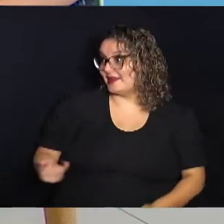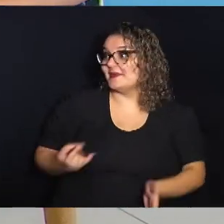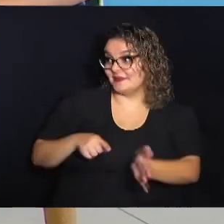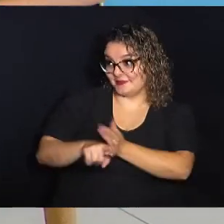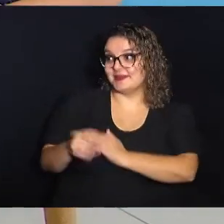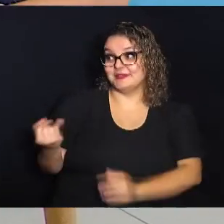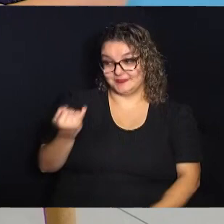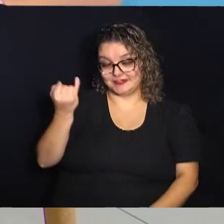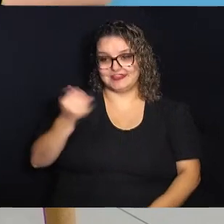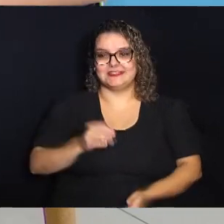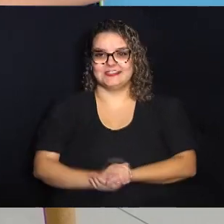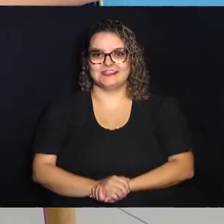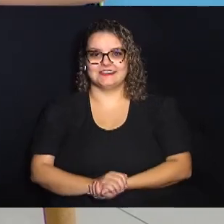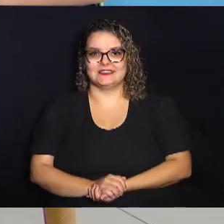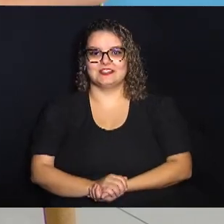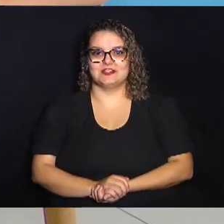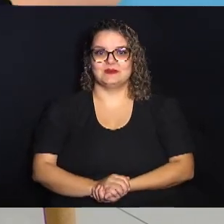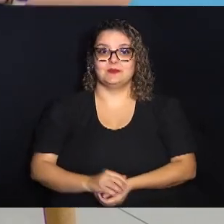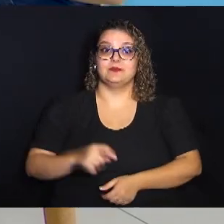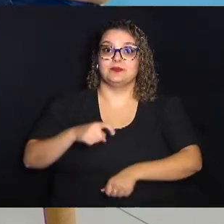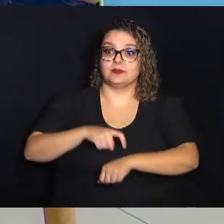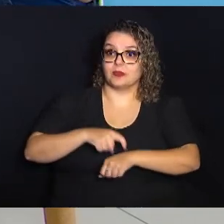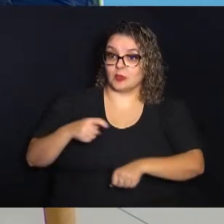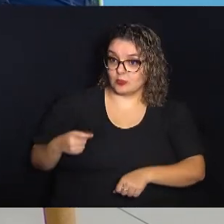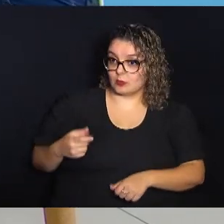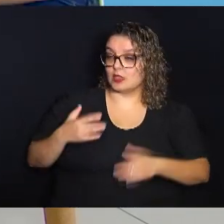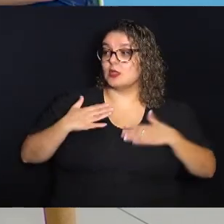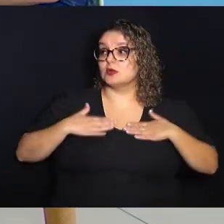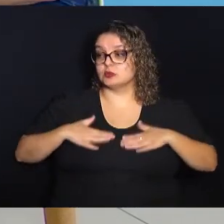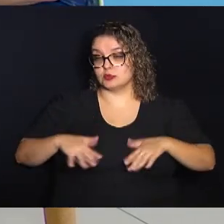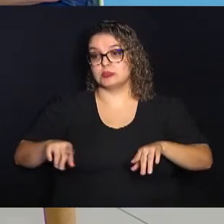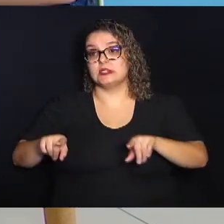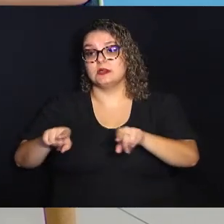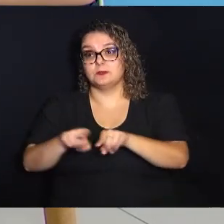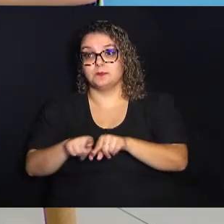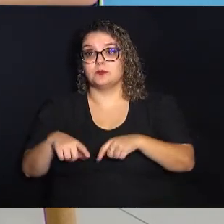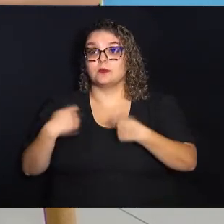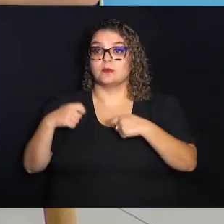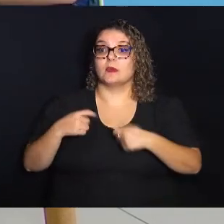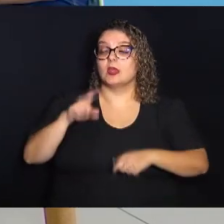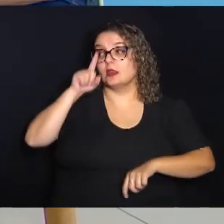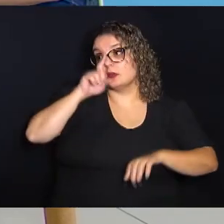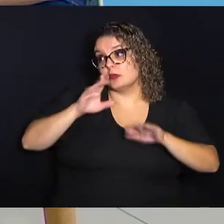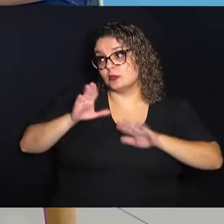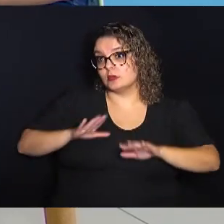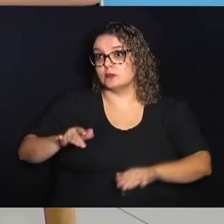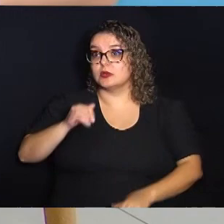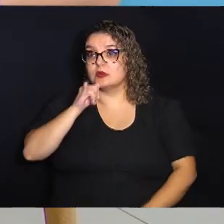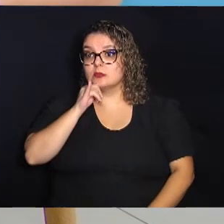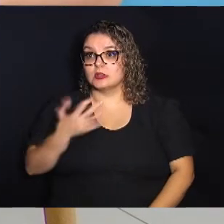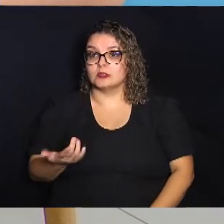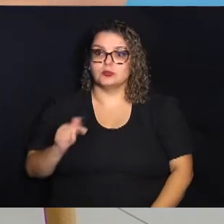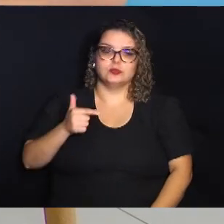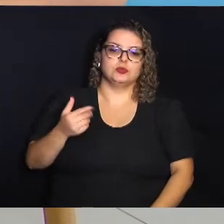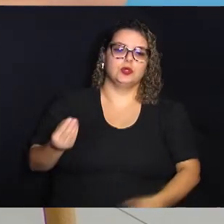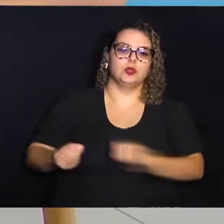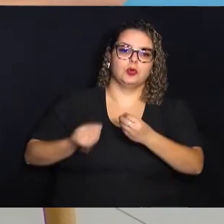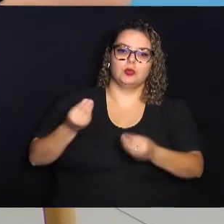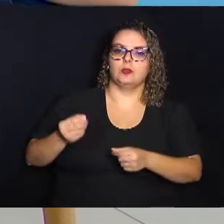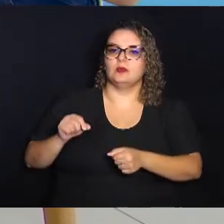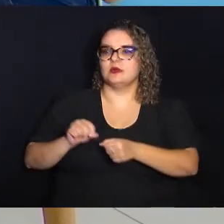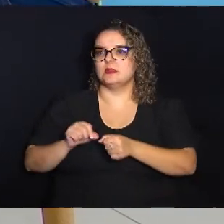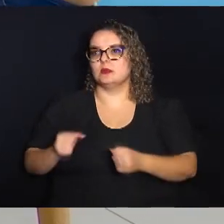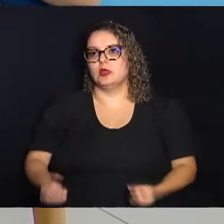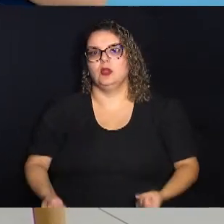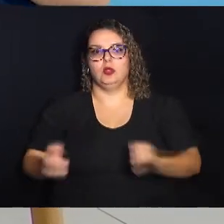pergunta importante. É um momento assim que precisa de descanso também, então precisa ter alguns cuidados, por exemplo, né? Não dá para